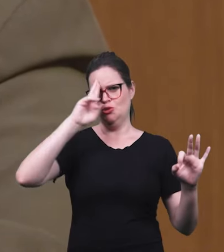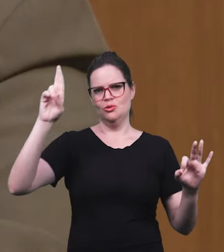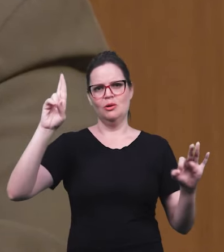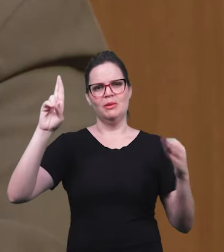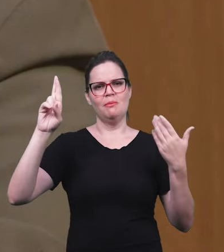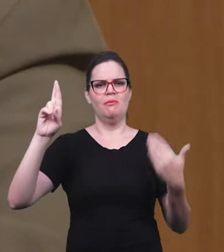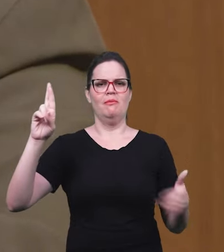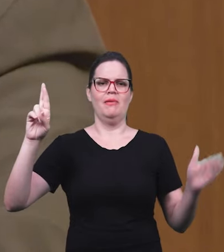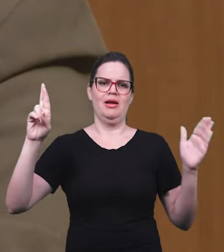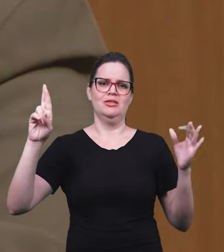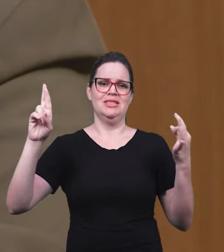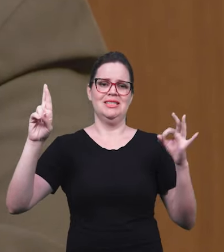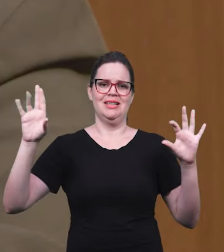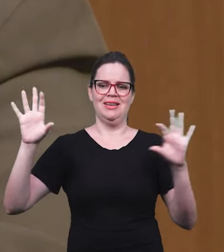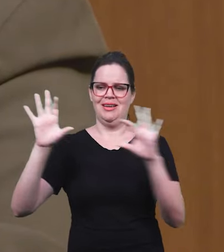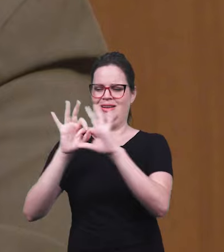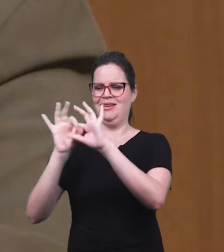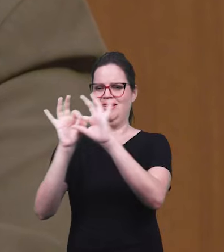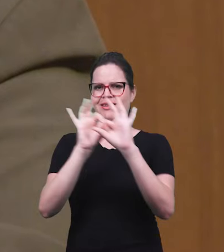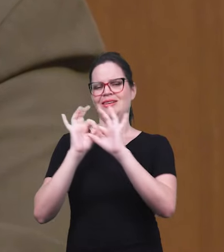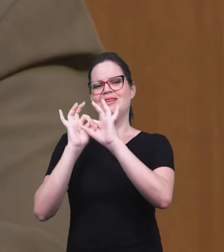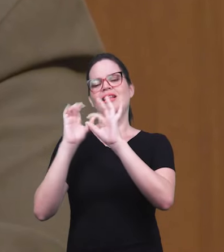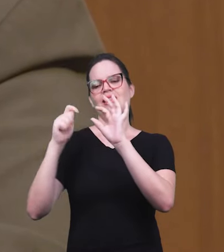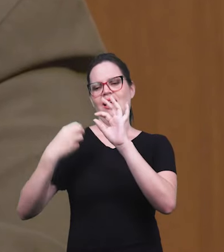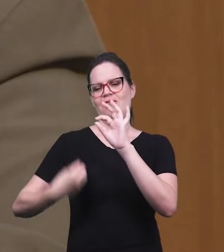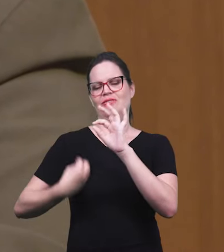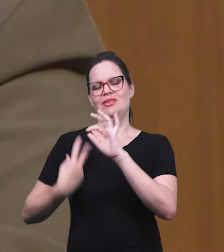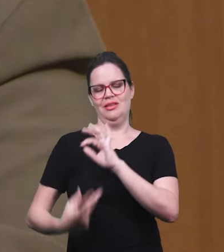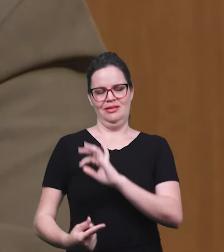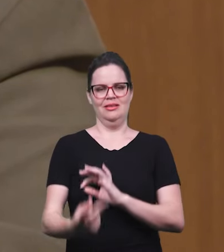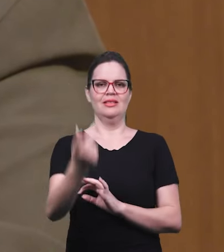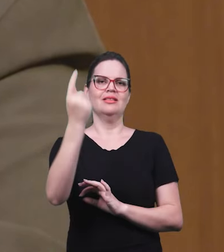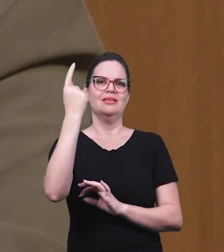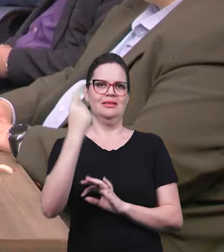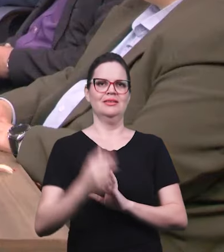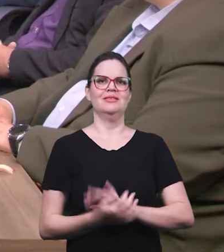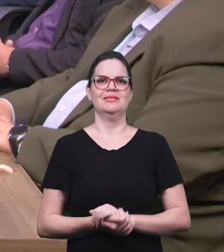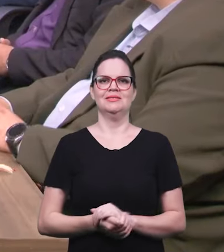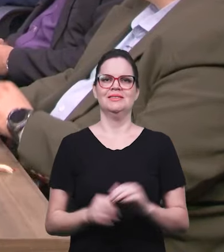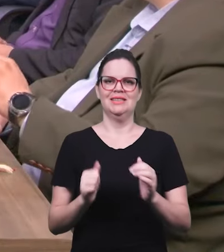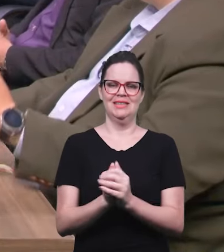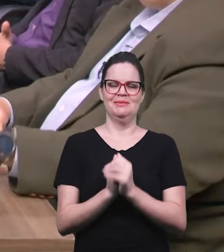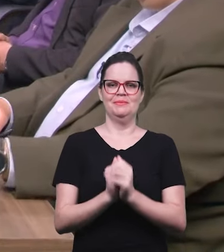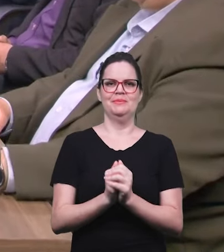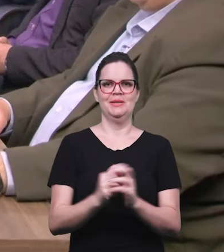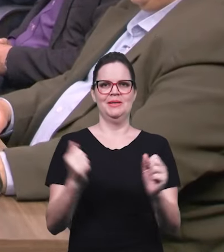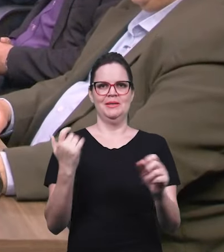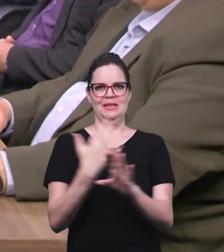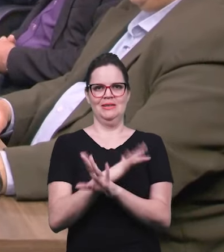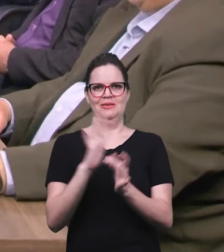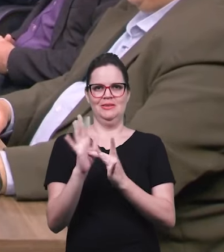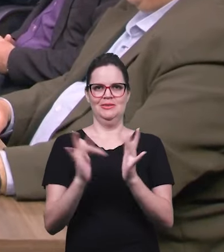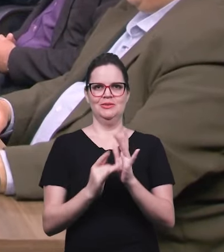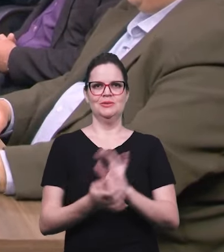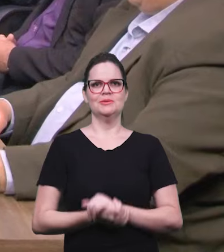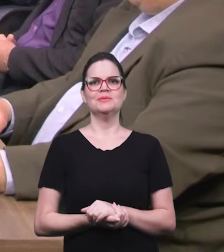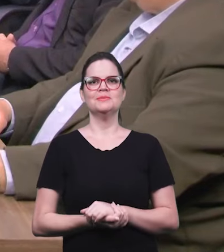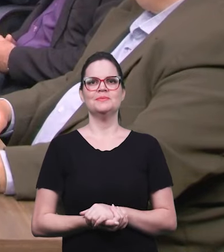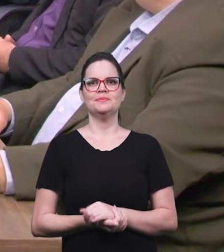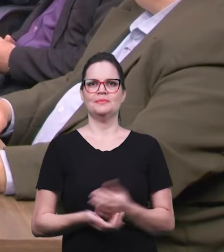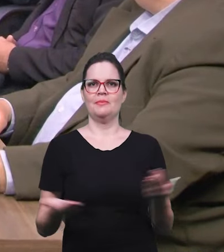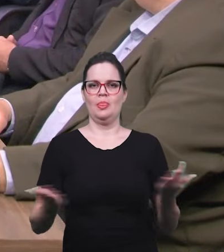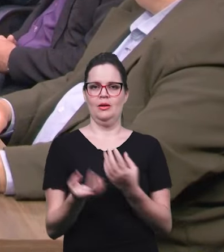com Jesus, Jesus estabelece um novo caminho para nós, que é um caminho de vida eterna. Maravilha, glória a Jesus. Muito bem. Agora, voltando aqui para